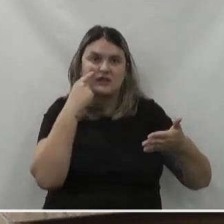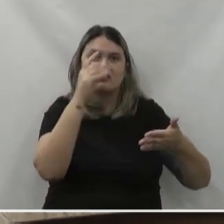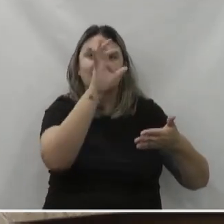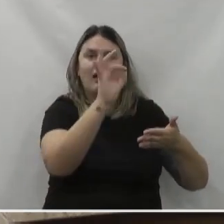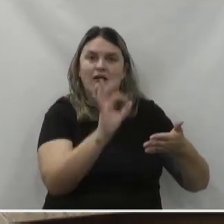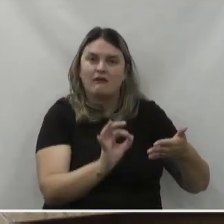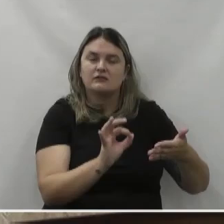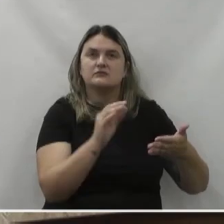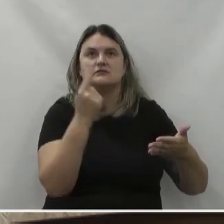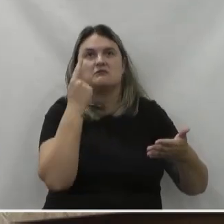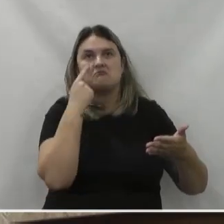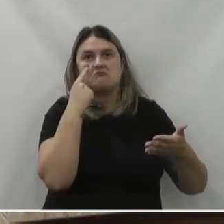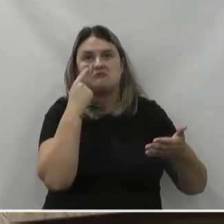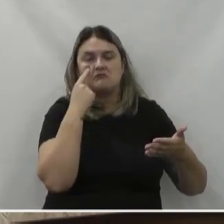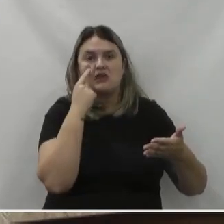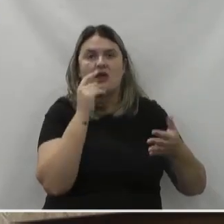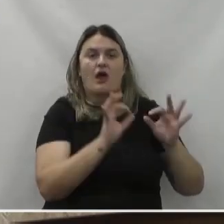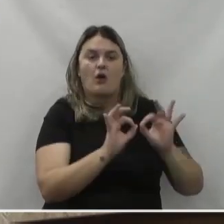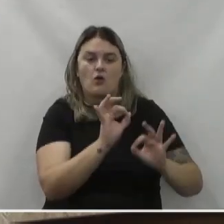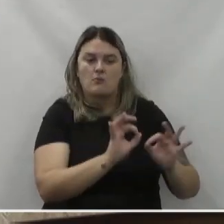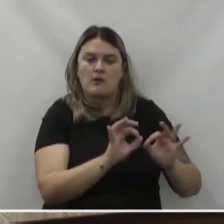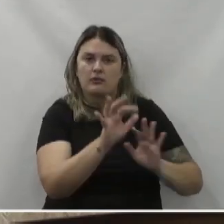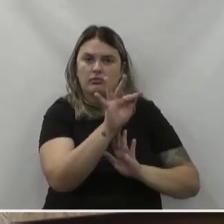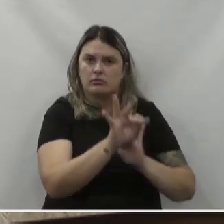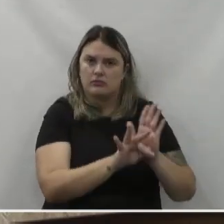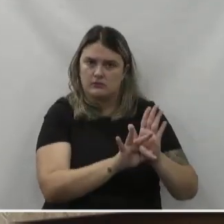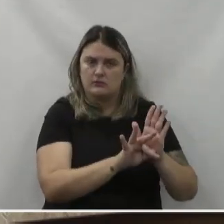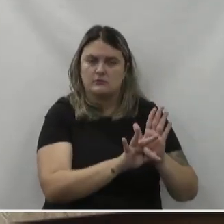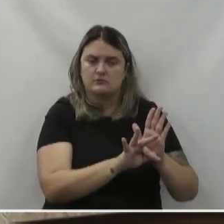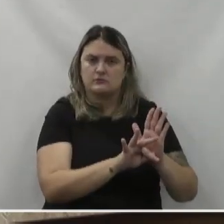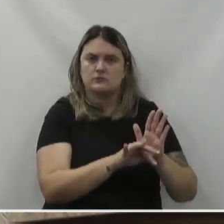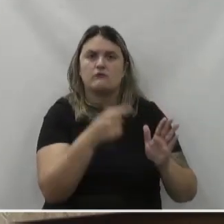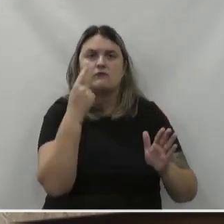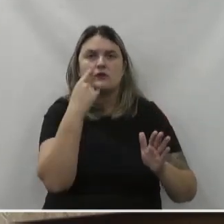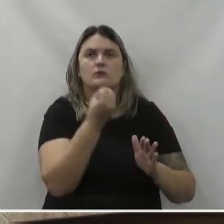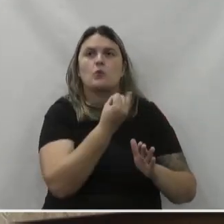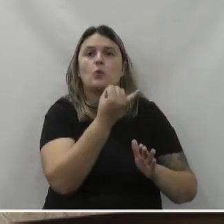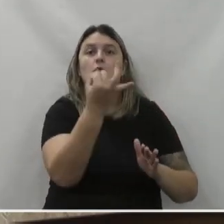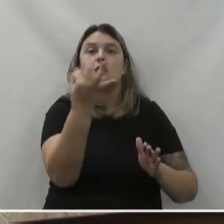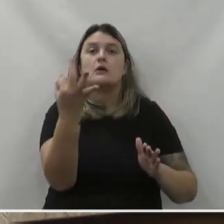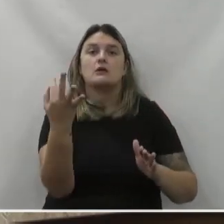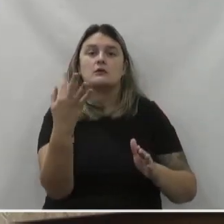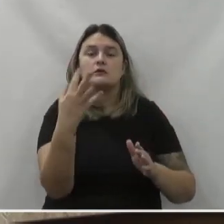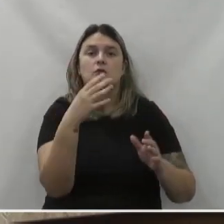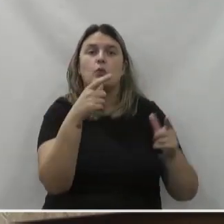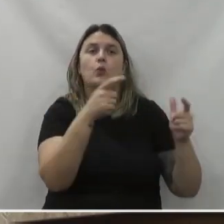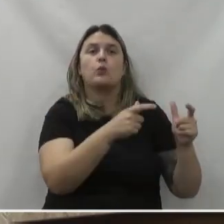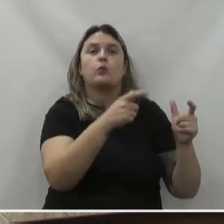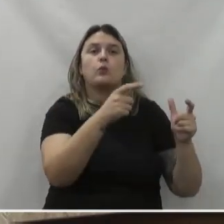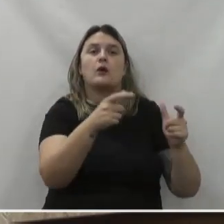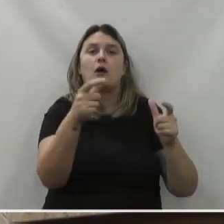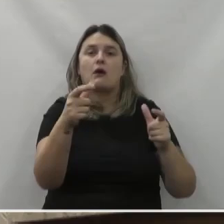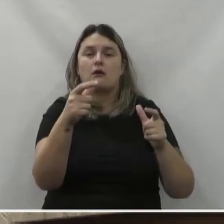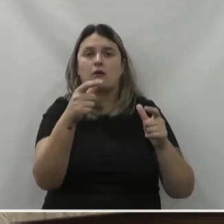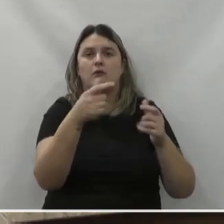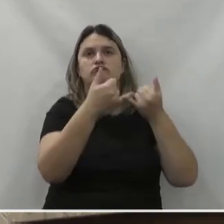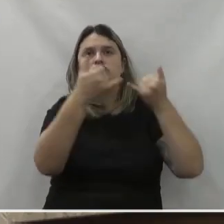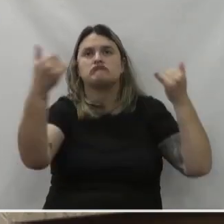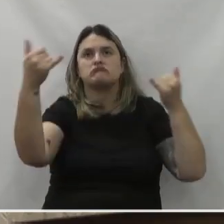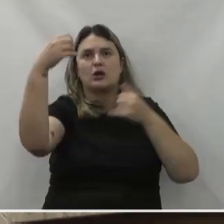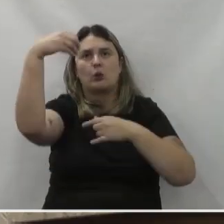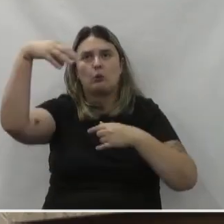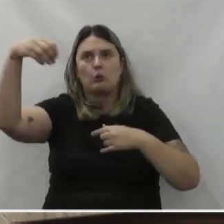taxas, rever correções, rever quantidade de pontos de extensão de